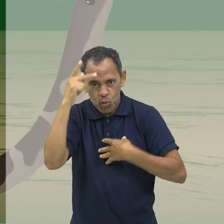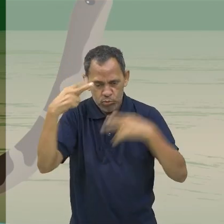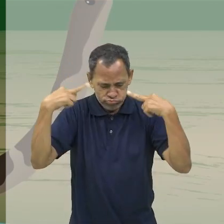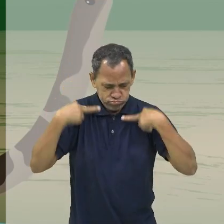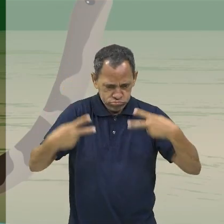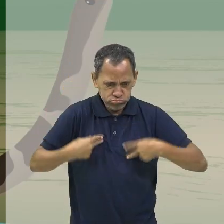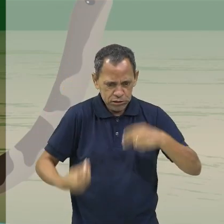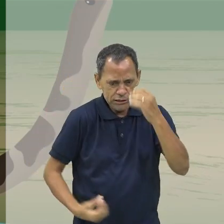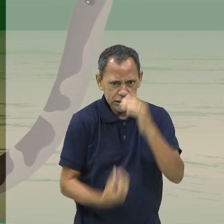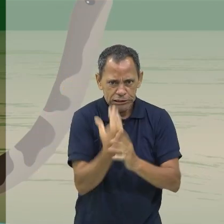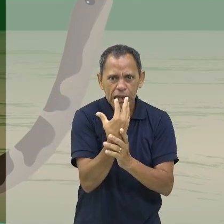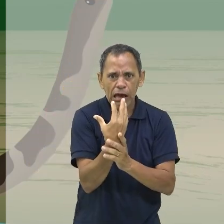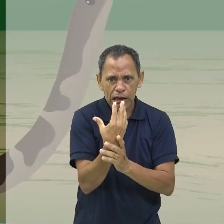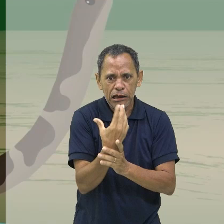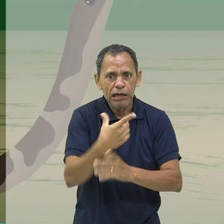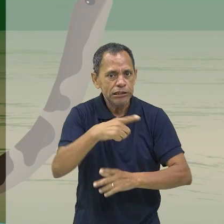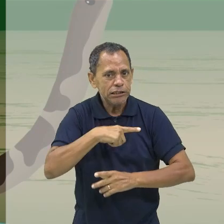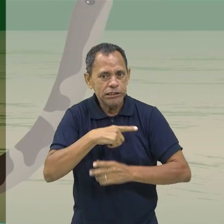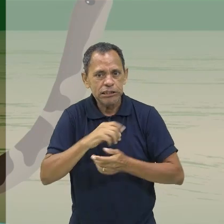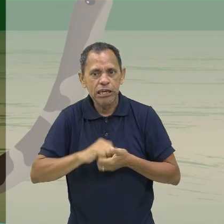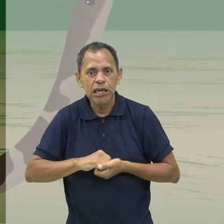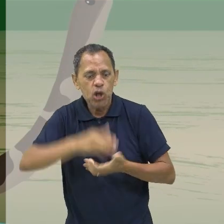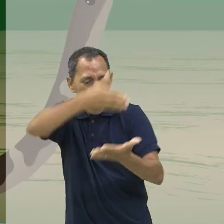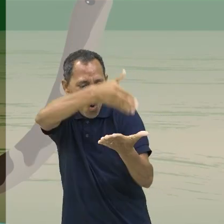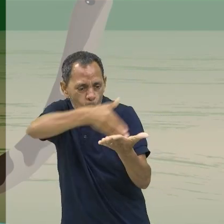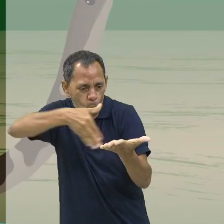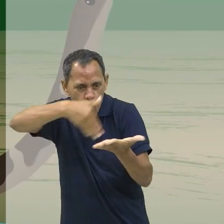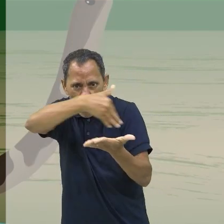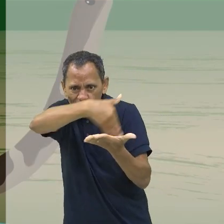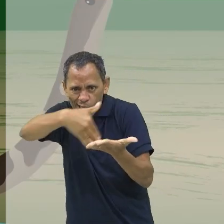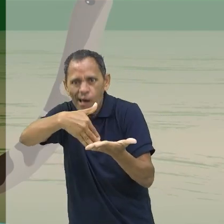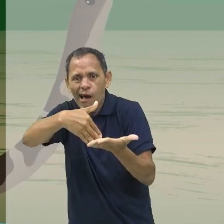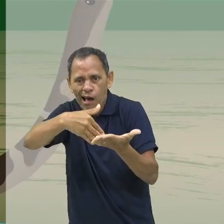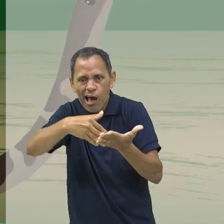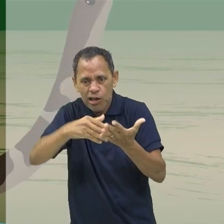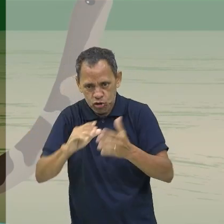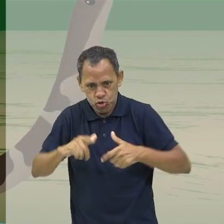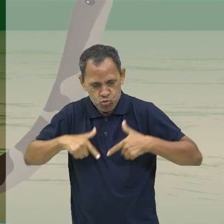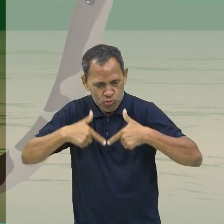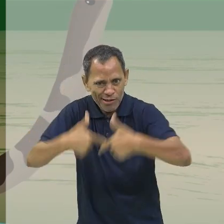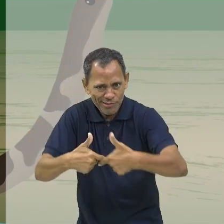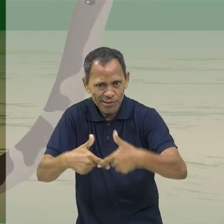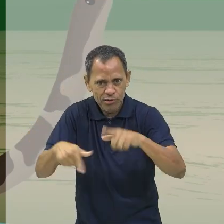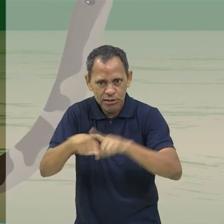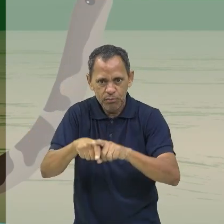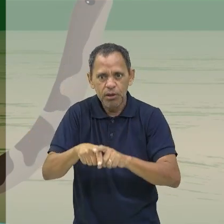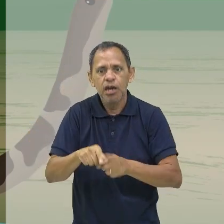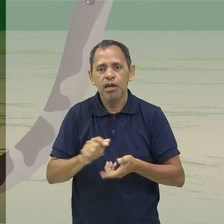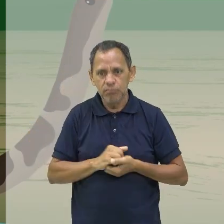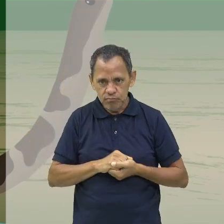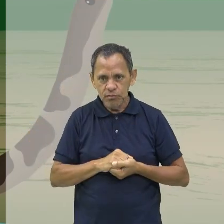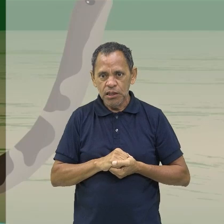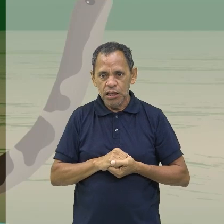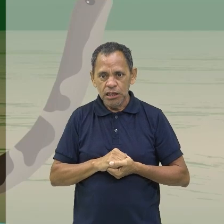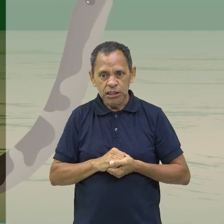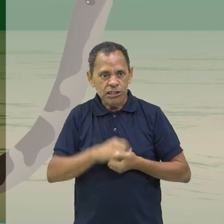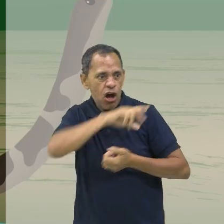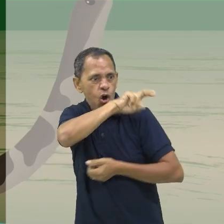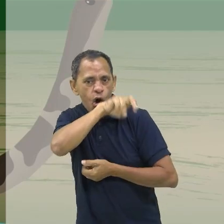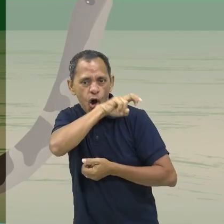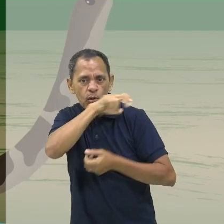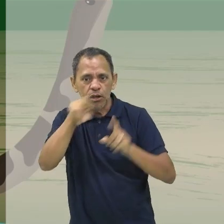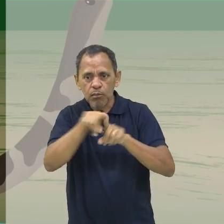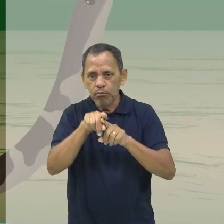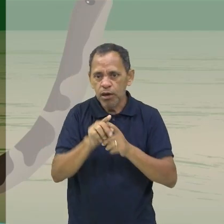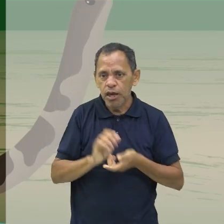carrega um pedaço da energia da cobra, uma centelha da sua